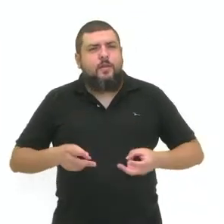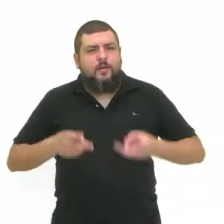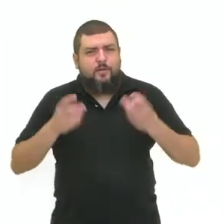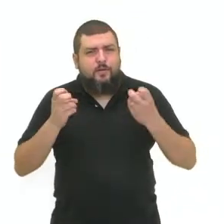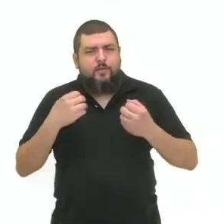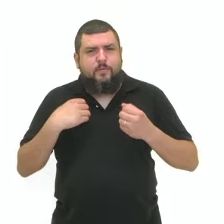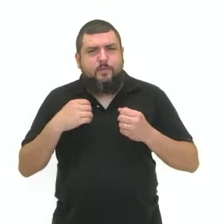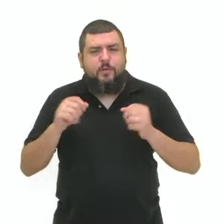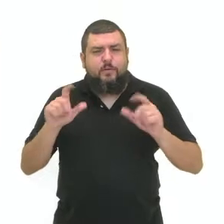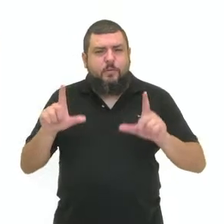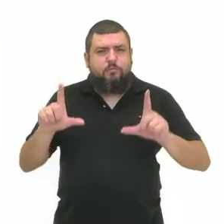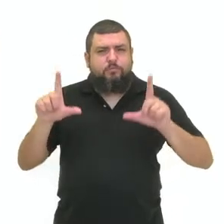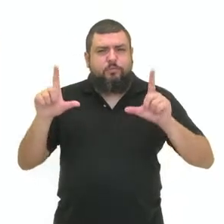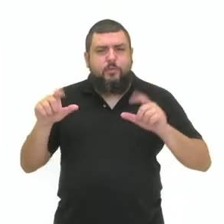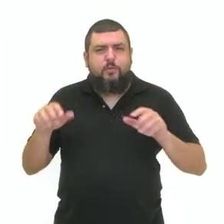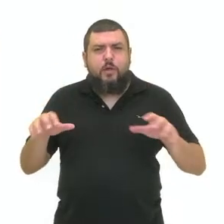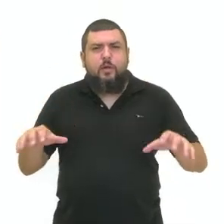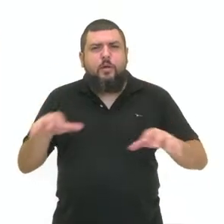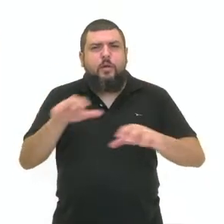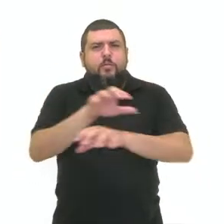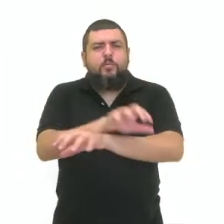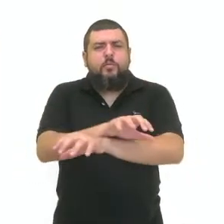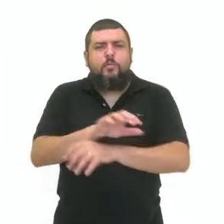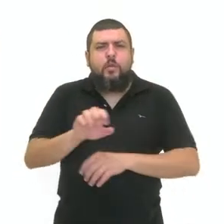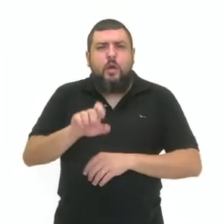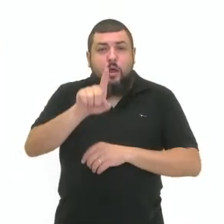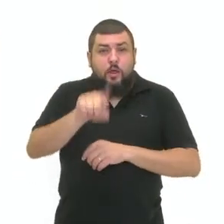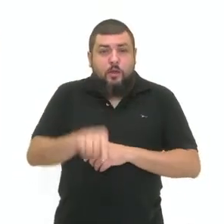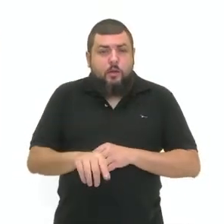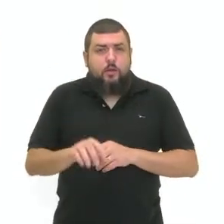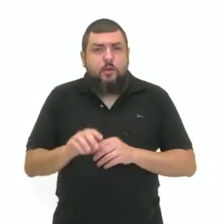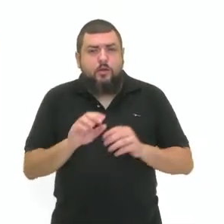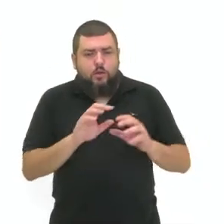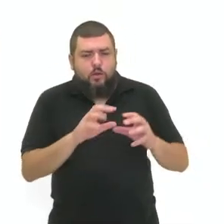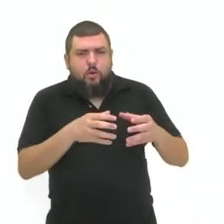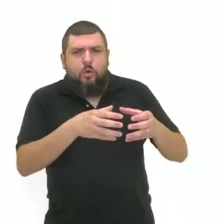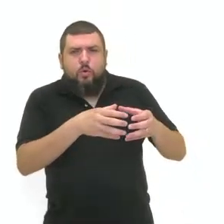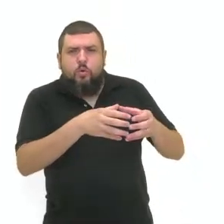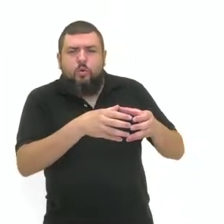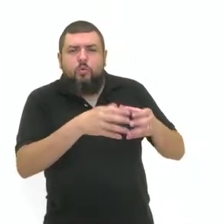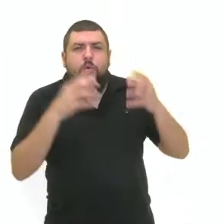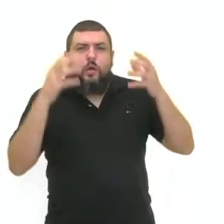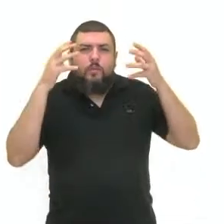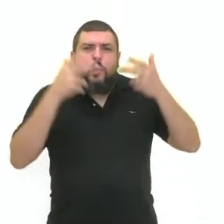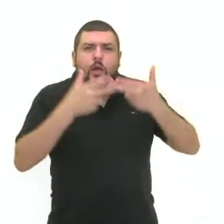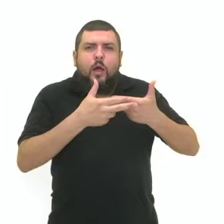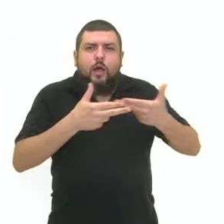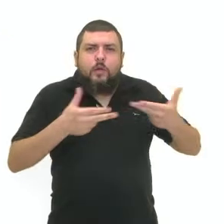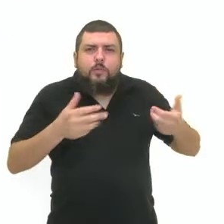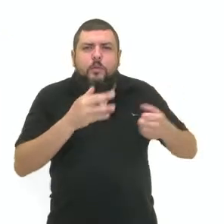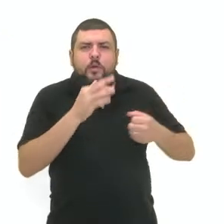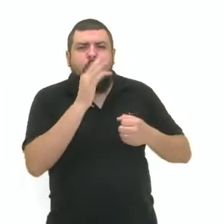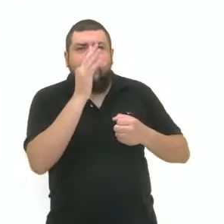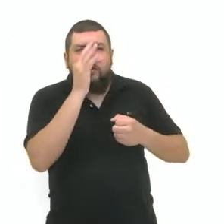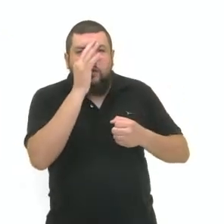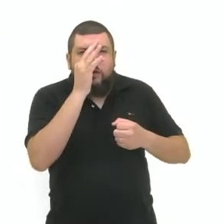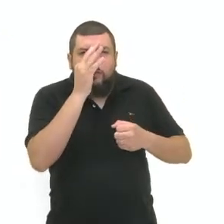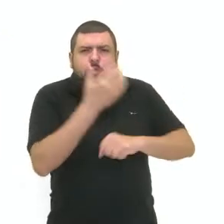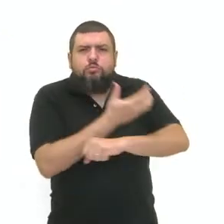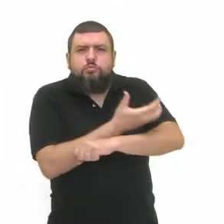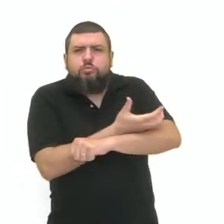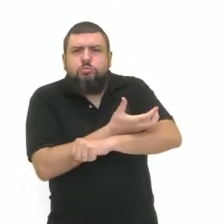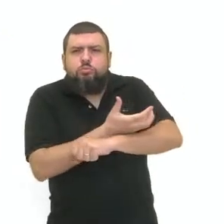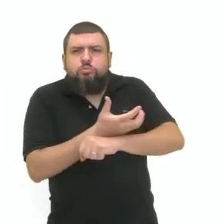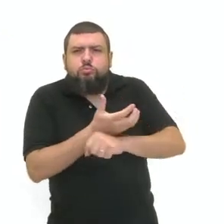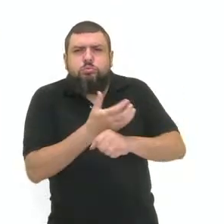modo geral, os biomas são o quê? É um conjunto de animais e plantas, ok? Que estão interagindo com o ambiente, né?